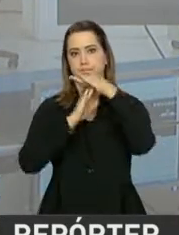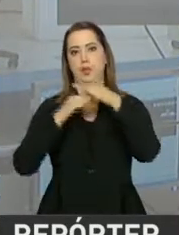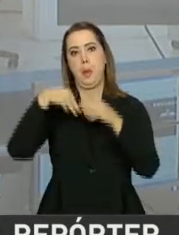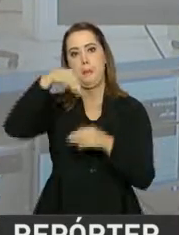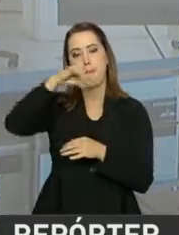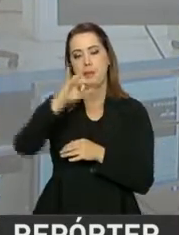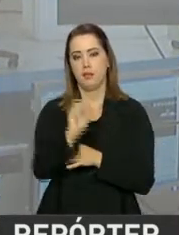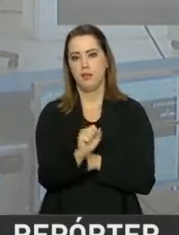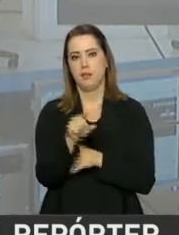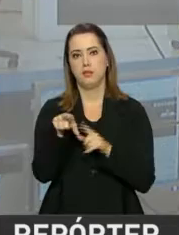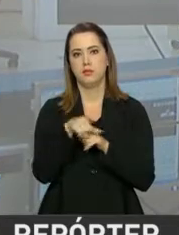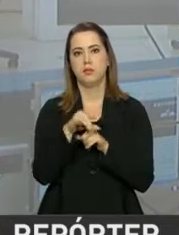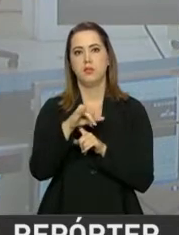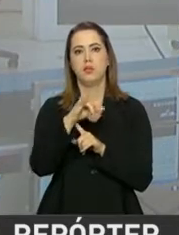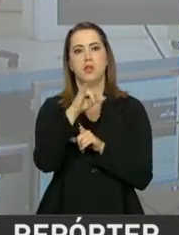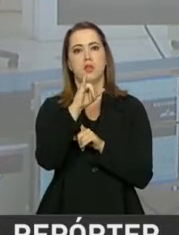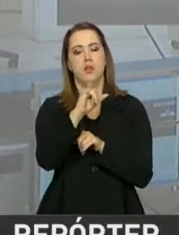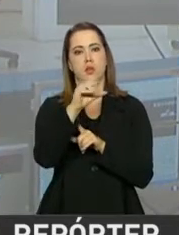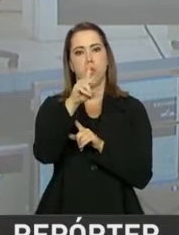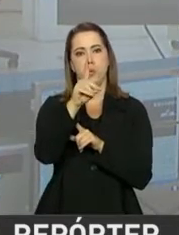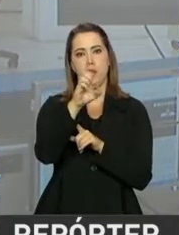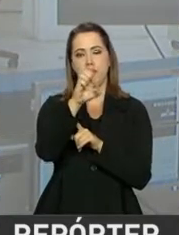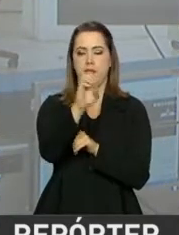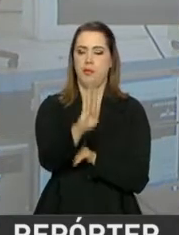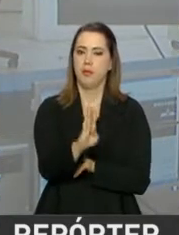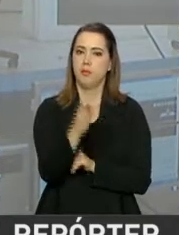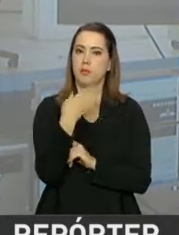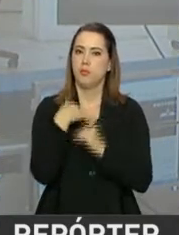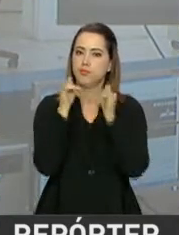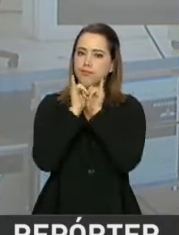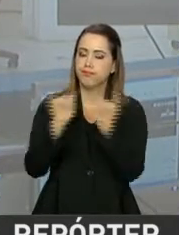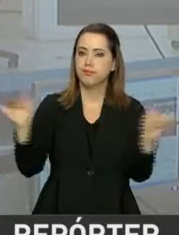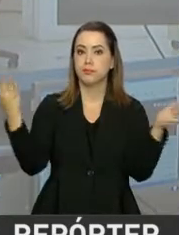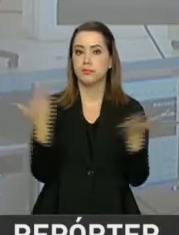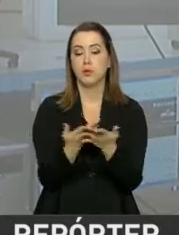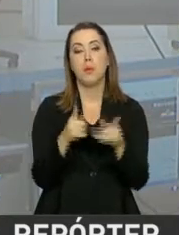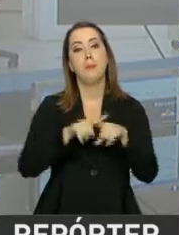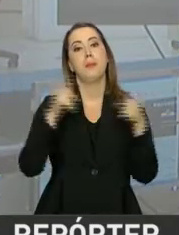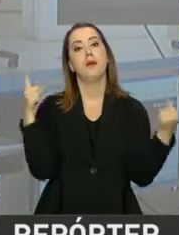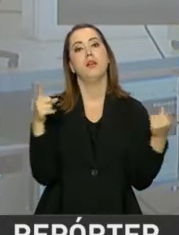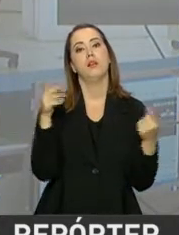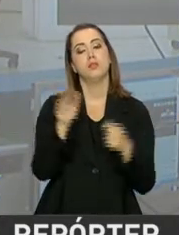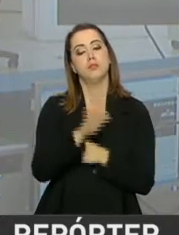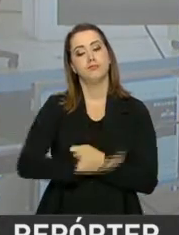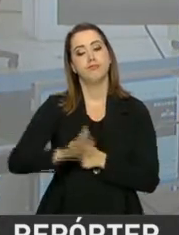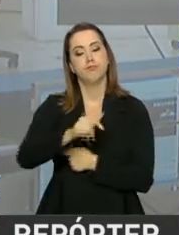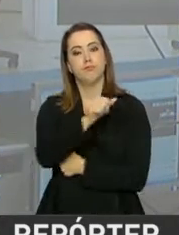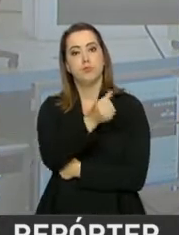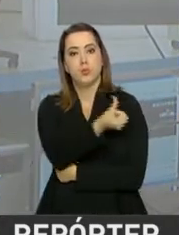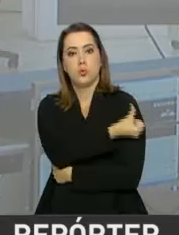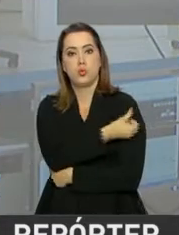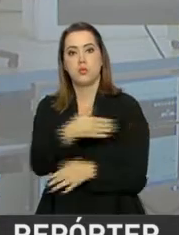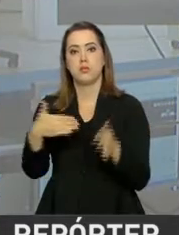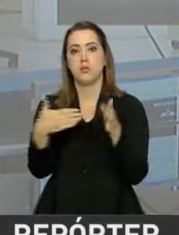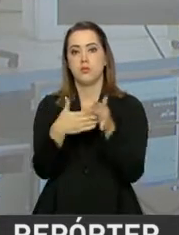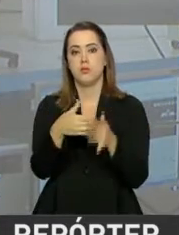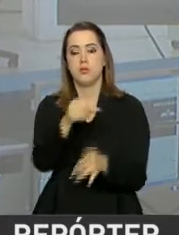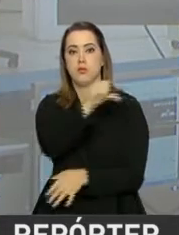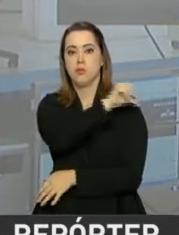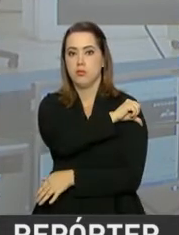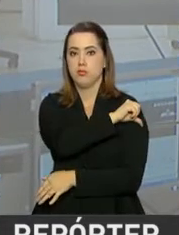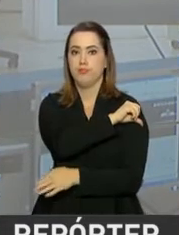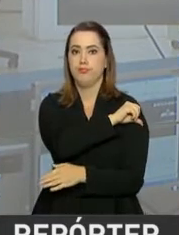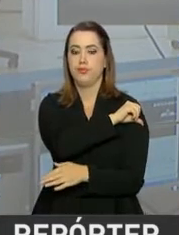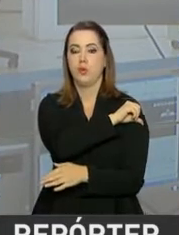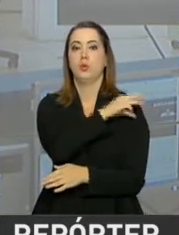do índice de desenvolvimento da Educação Básica o Ideb divulgado hoje mas os estudantes do 6º ao 9º ano e do ensino médio